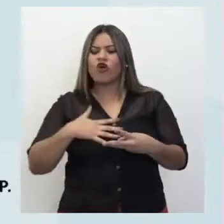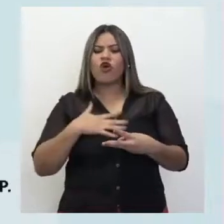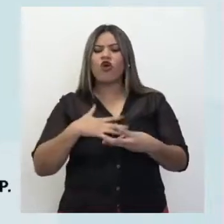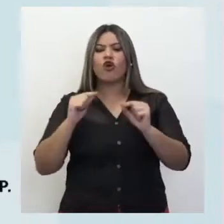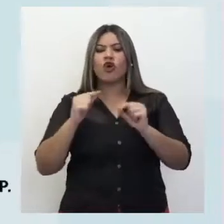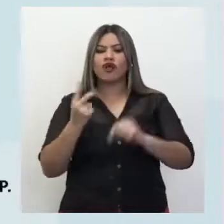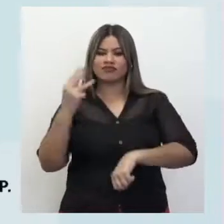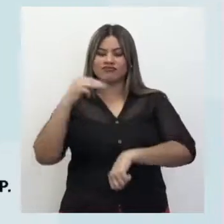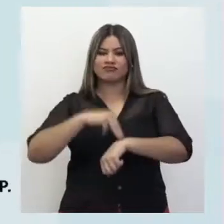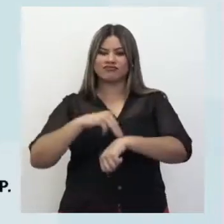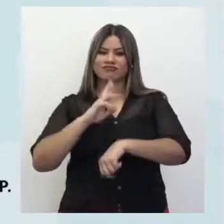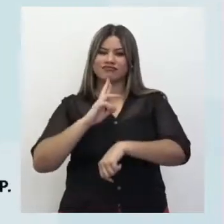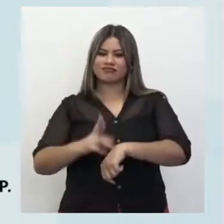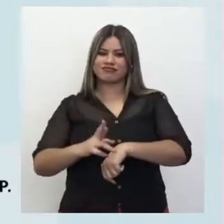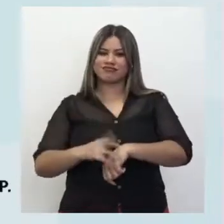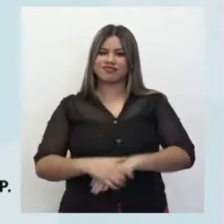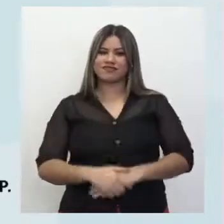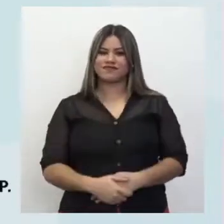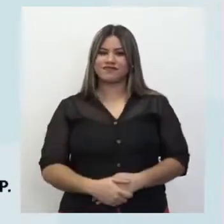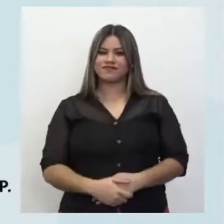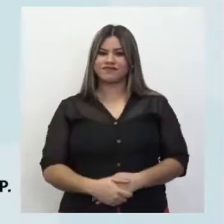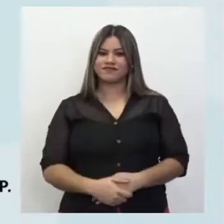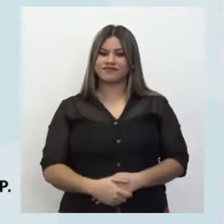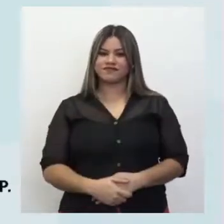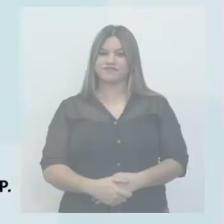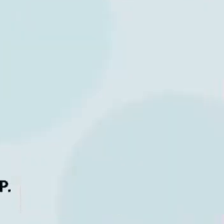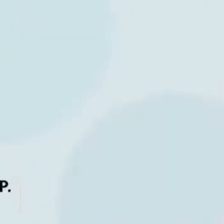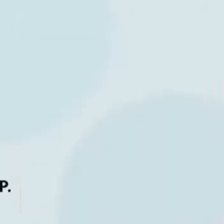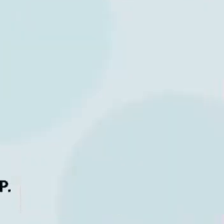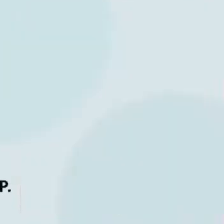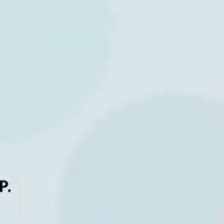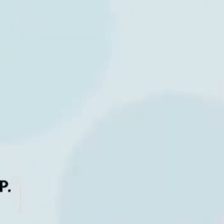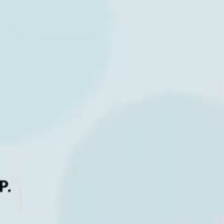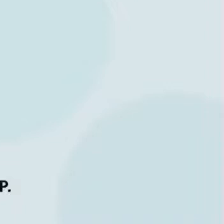lá, 2 minutinhos para vocês.